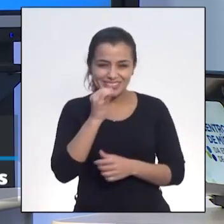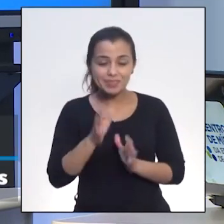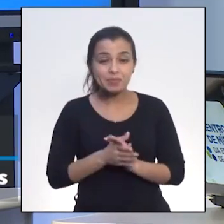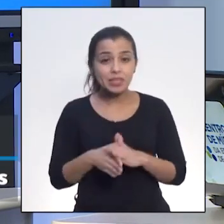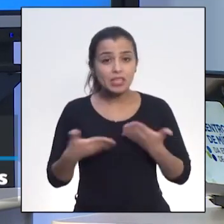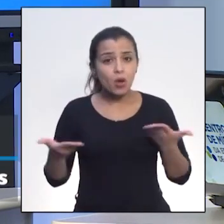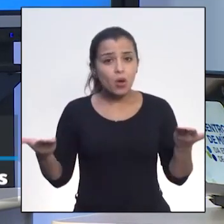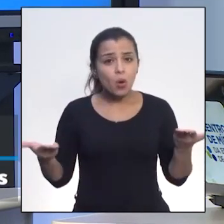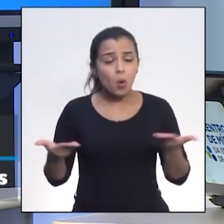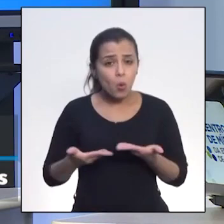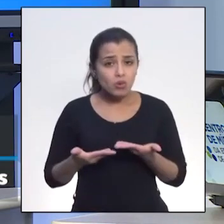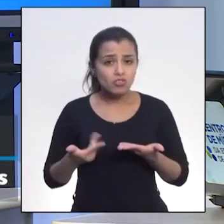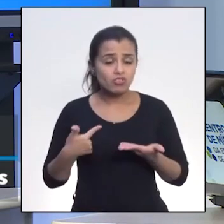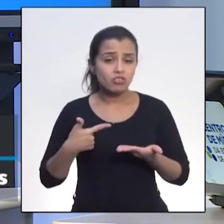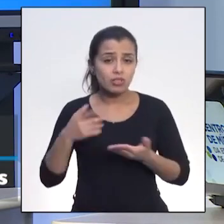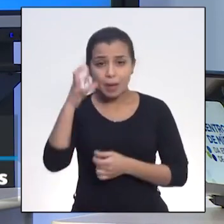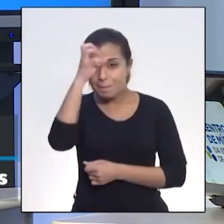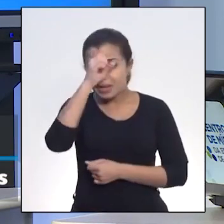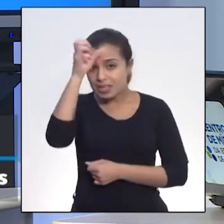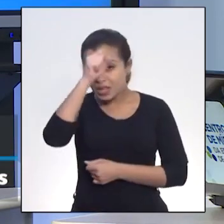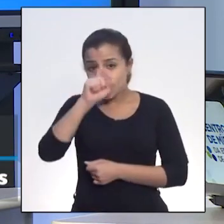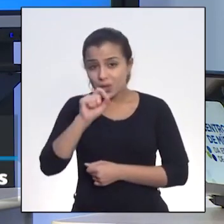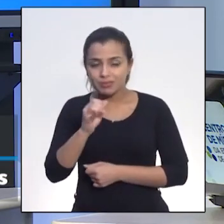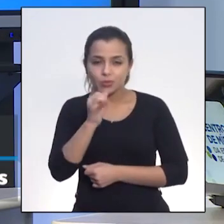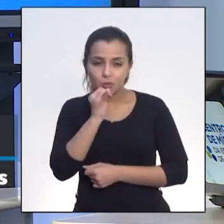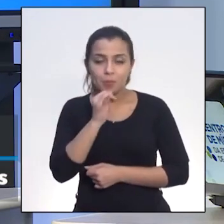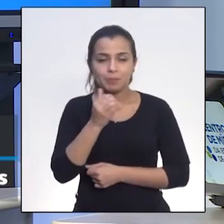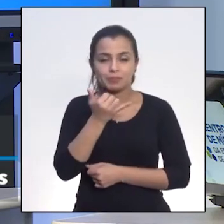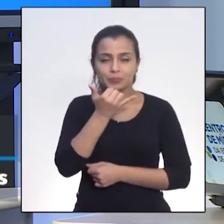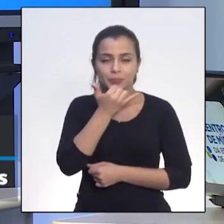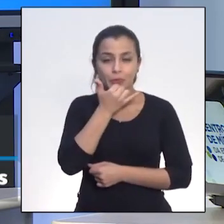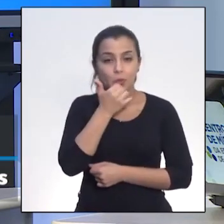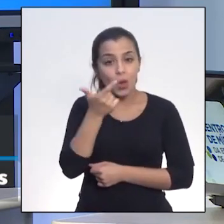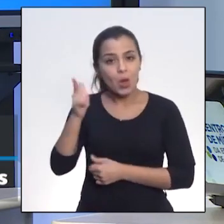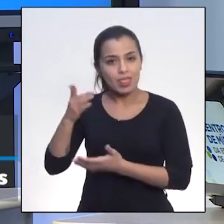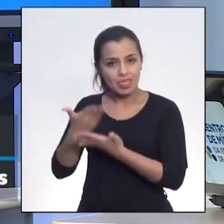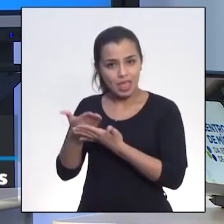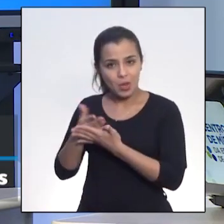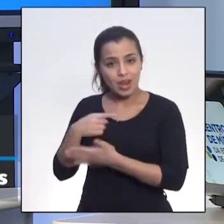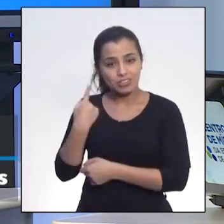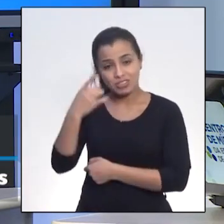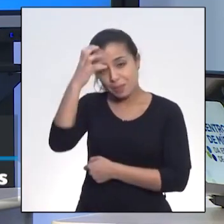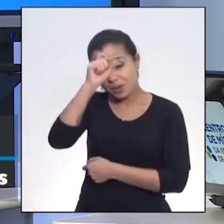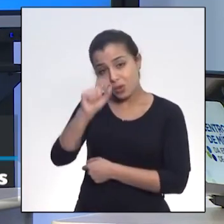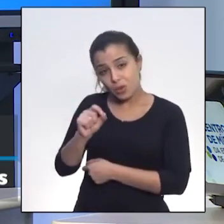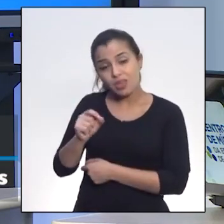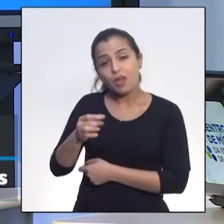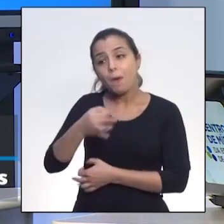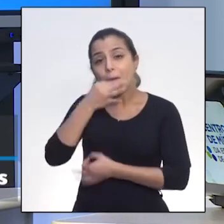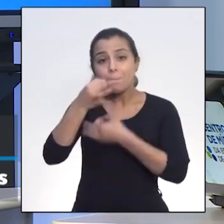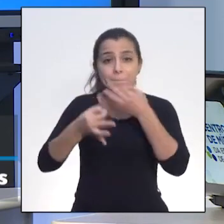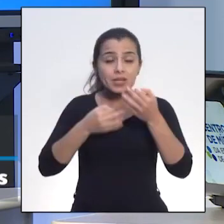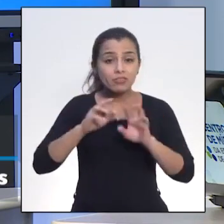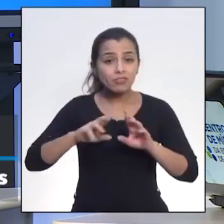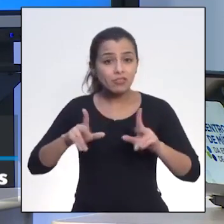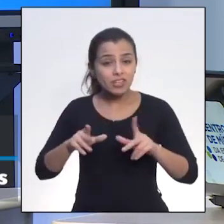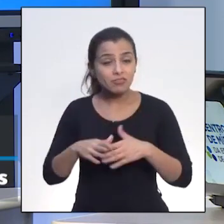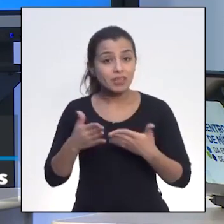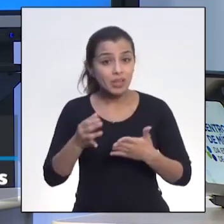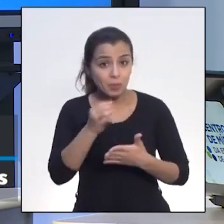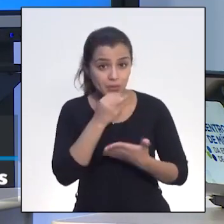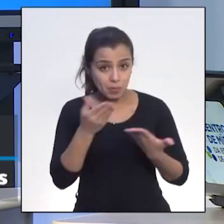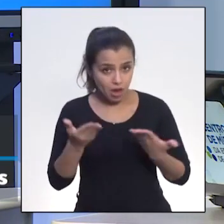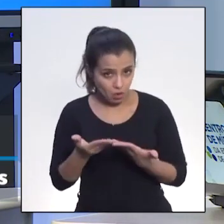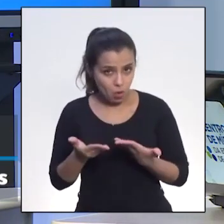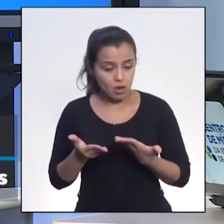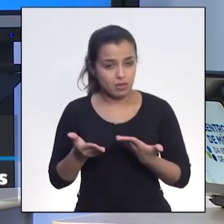Diferenciar opinião de argumento. Opinião de maneira muito tranquila nós damos, né? Então, quando eu pergunto para vocês qual a sua opinião sobre filmes de terror com zumbis, é isso